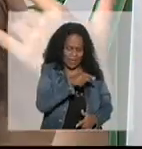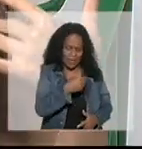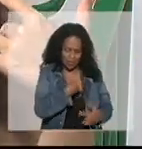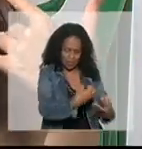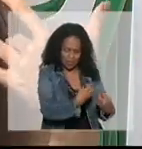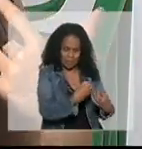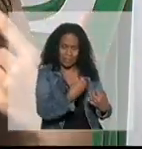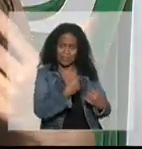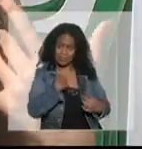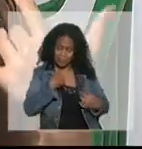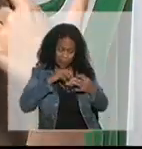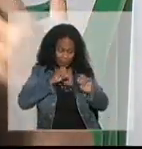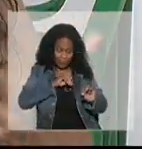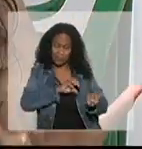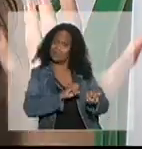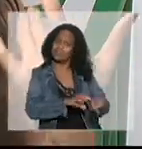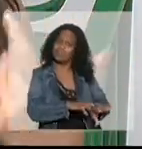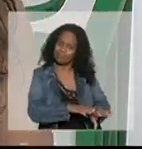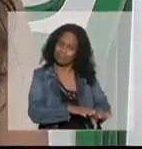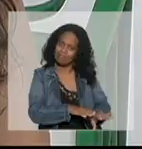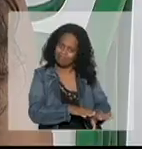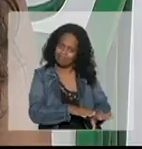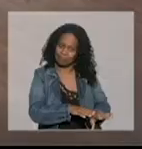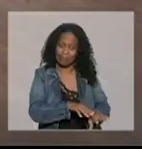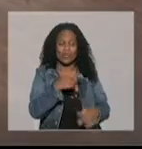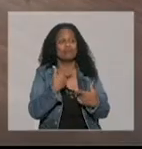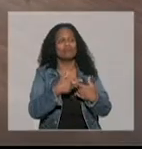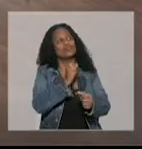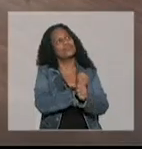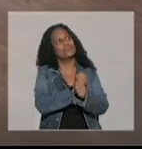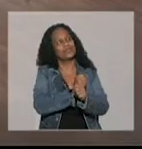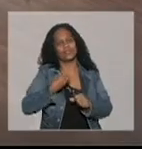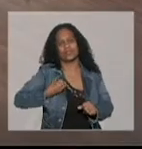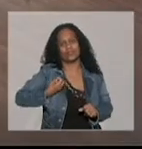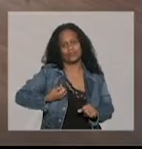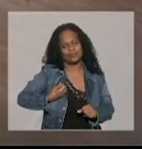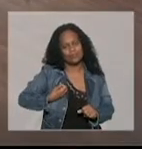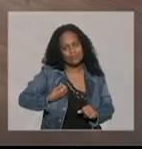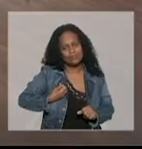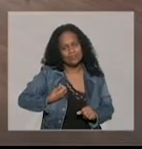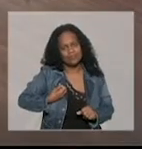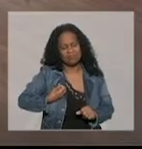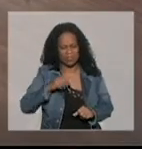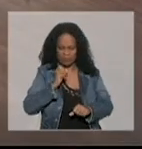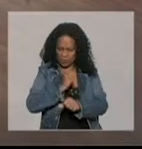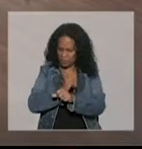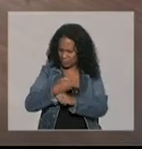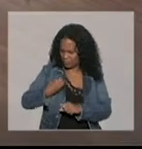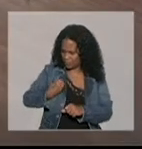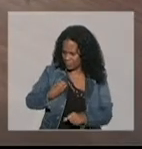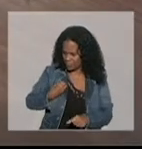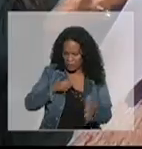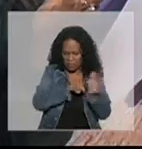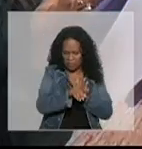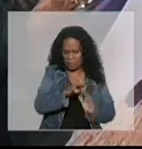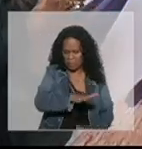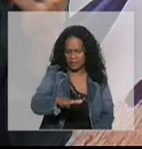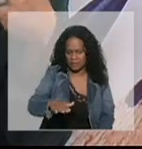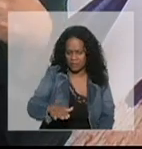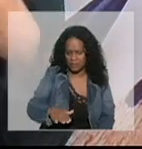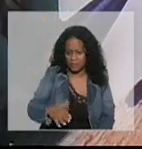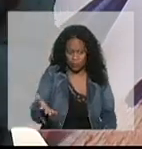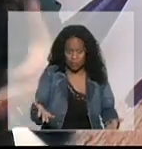ter o que me passar de sabedoria. Igual você falou agora, o que espera da vida. Aí alguém pode estar ouvindo e falando assim, o que espera da vida,